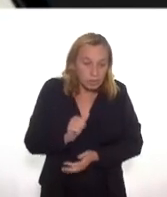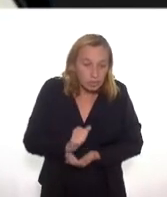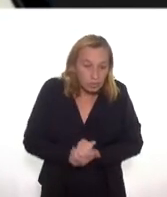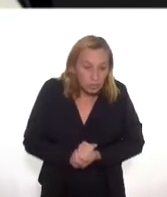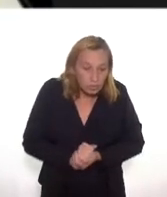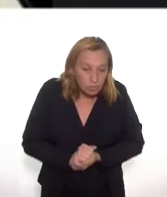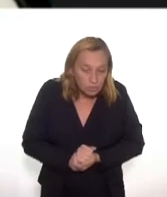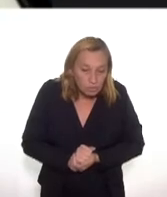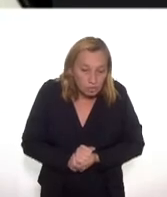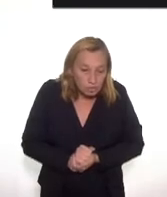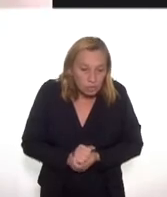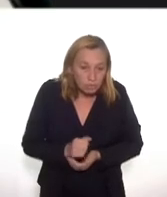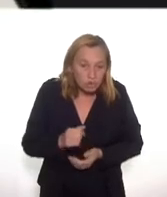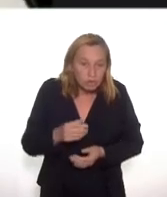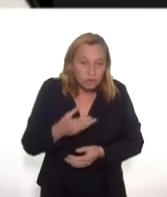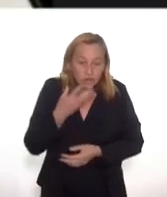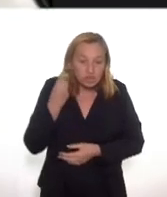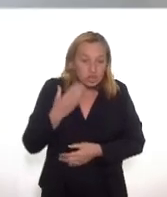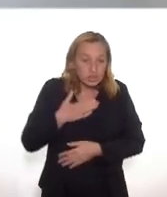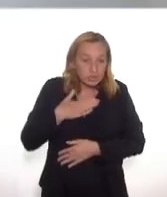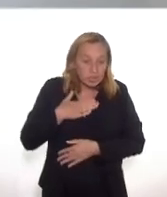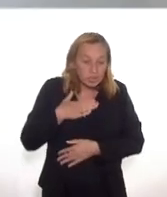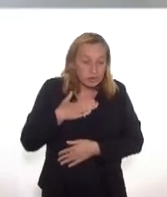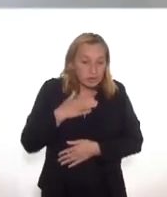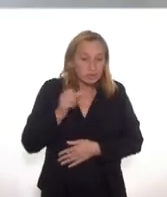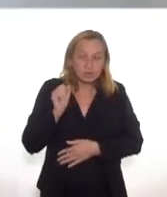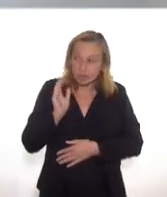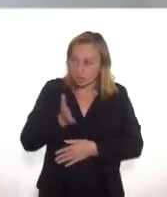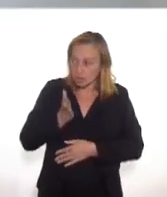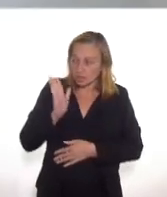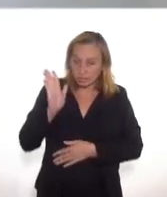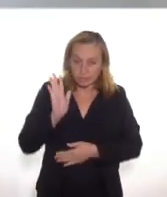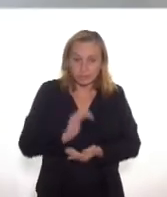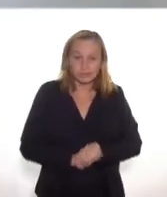Sou antes do Rodrigo, não esquece de mim, não. Já. Deputado Rodrigo.